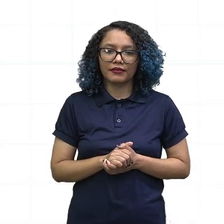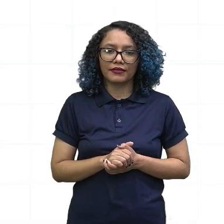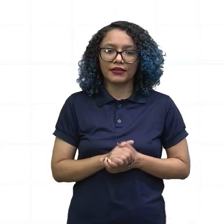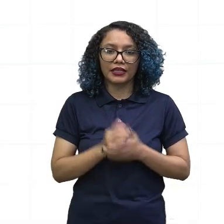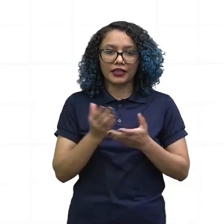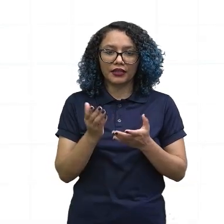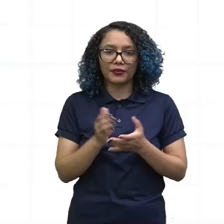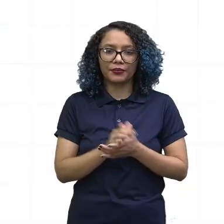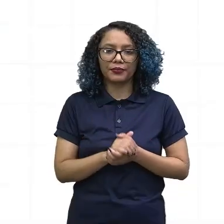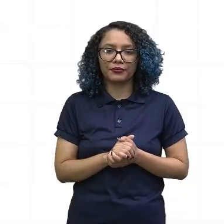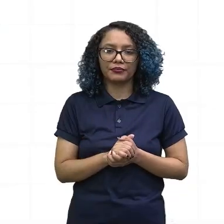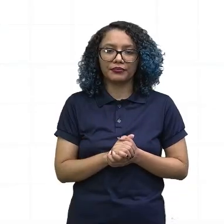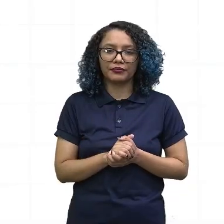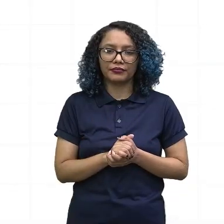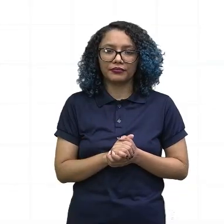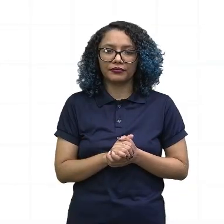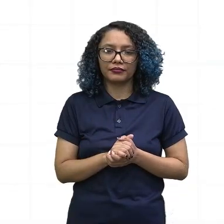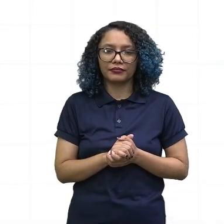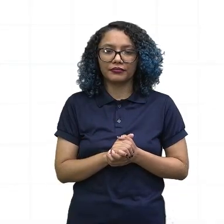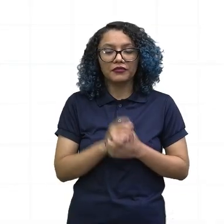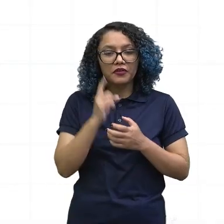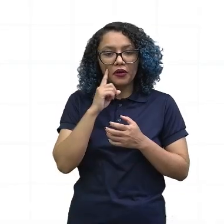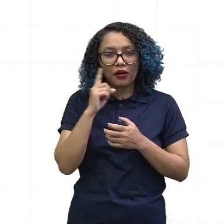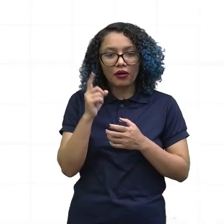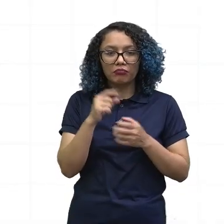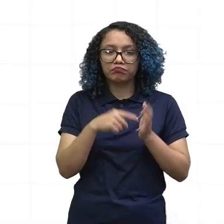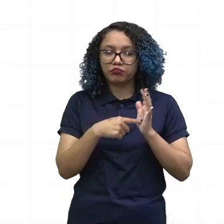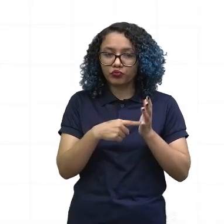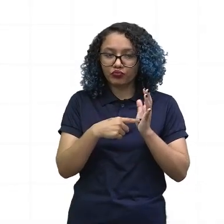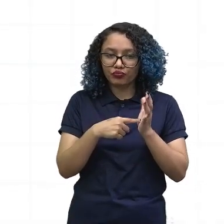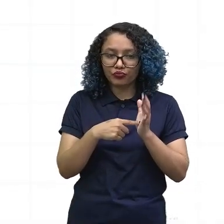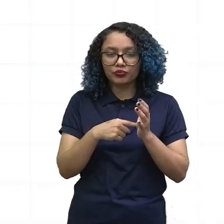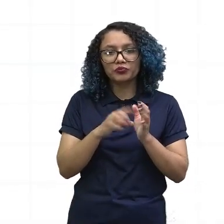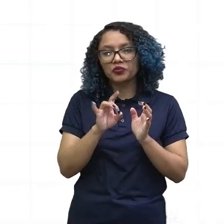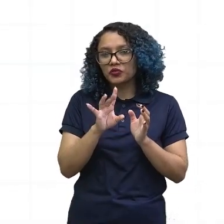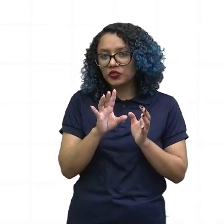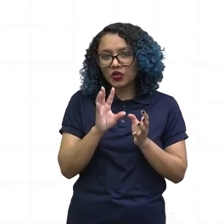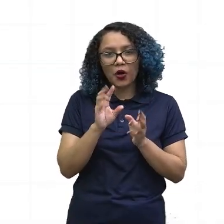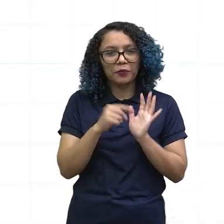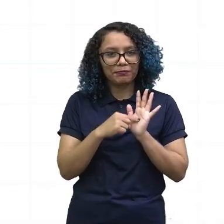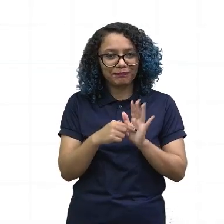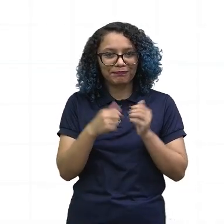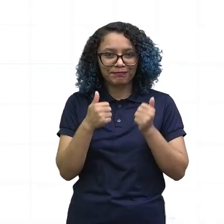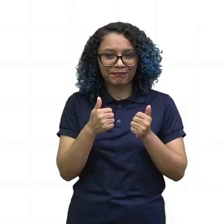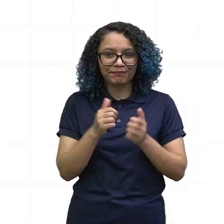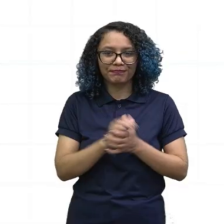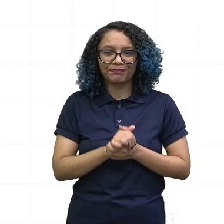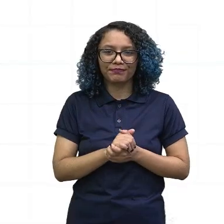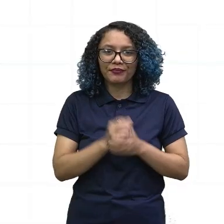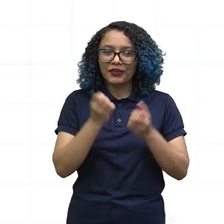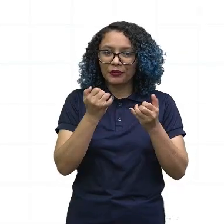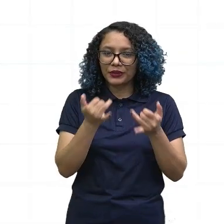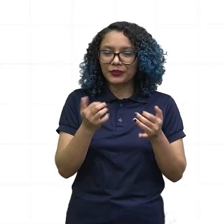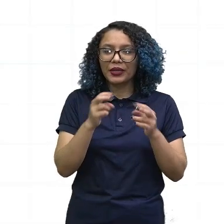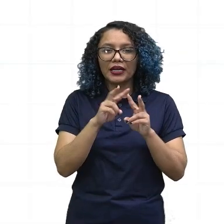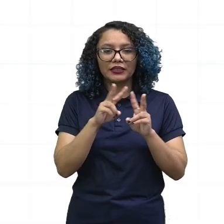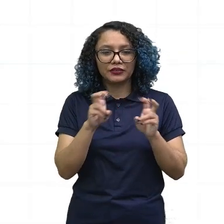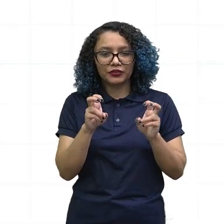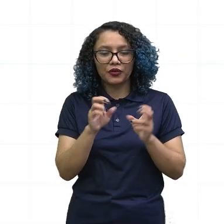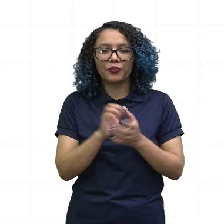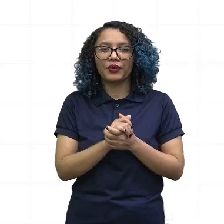temos aqui o motor funcionando e era isso que eu queria mostrar para vocês, para falar sobre